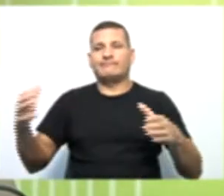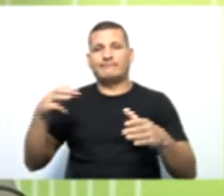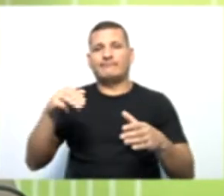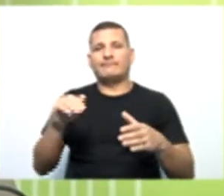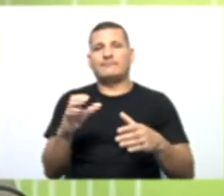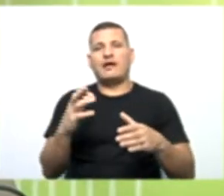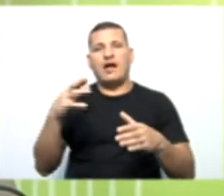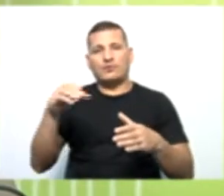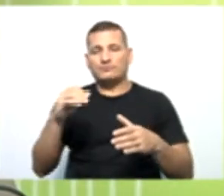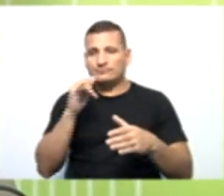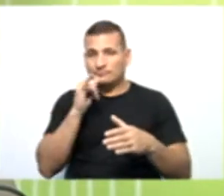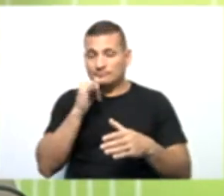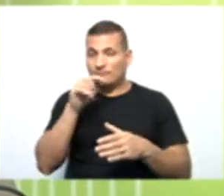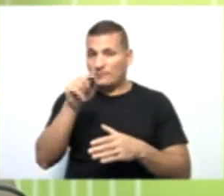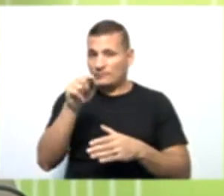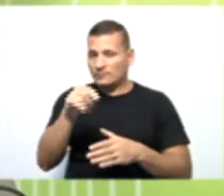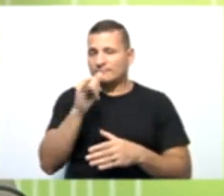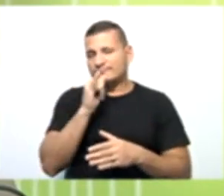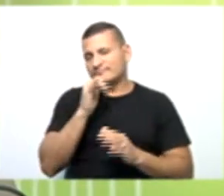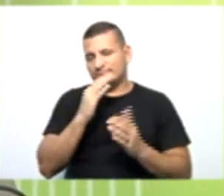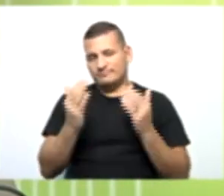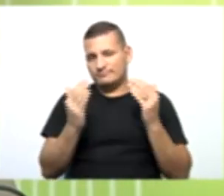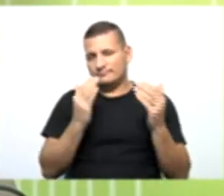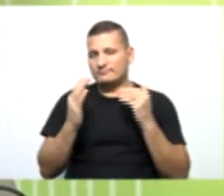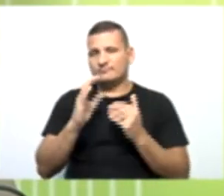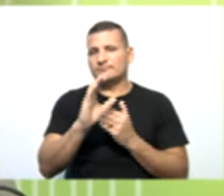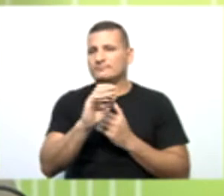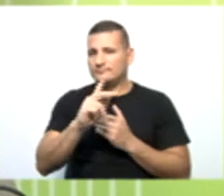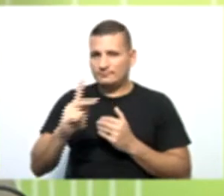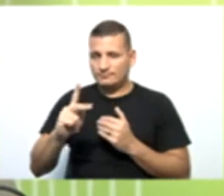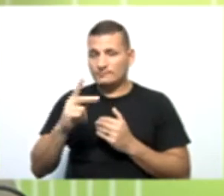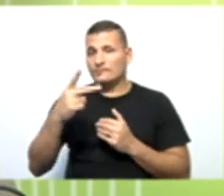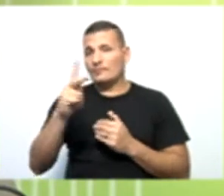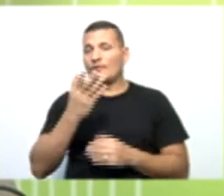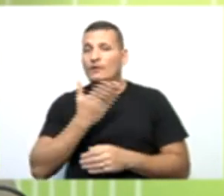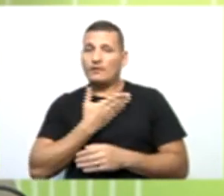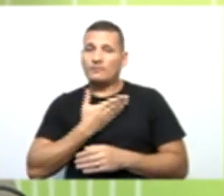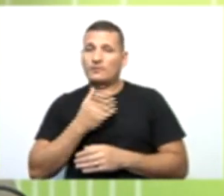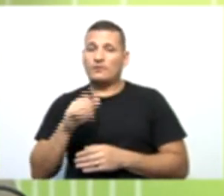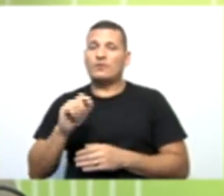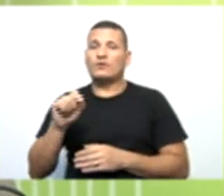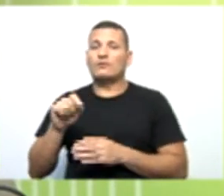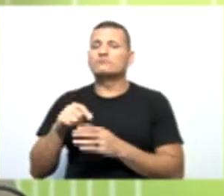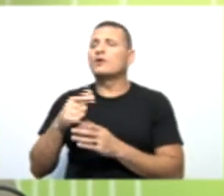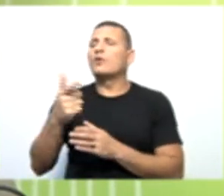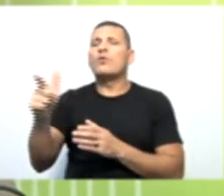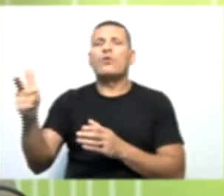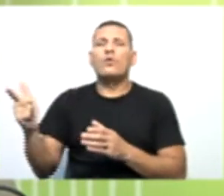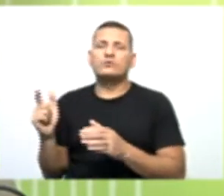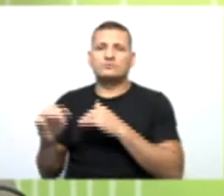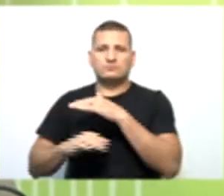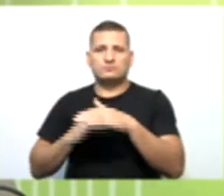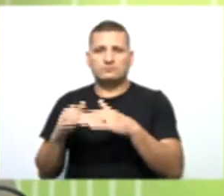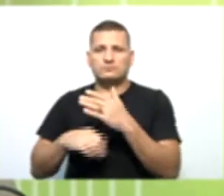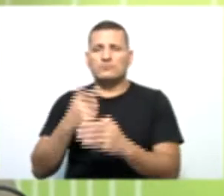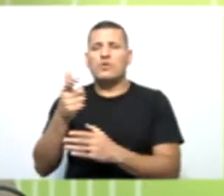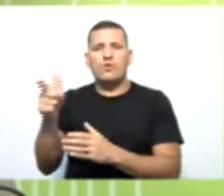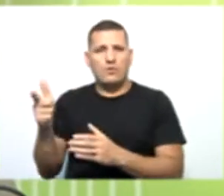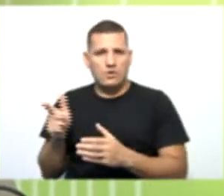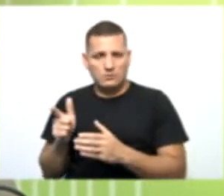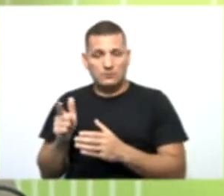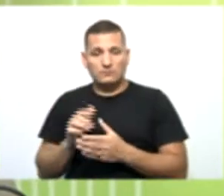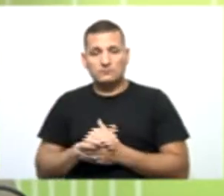você, pessoa, é uma cooperativa. Seus colegas são outros empreendimentos, outros negócios.